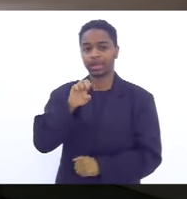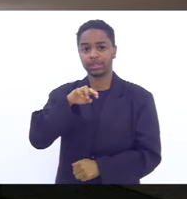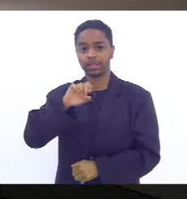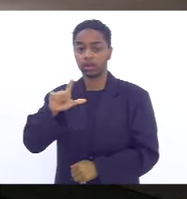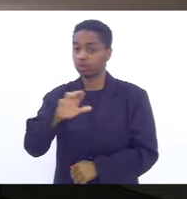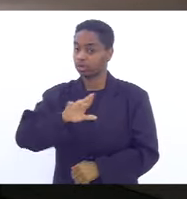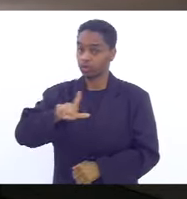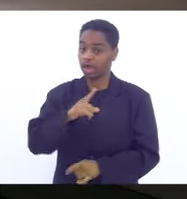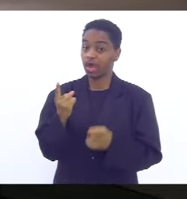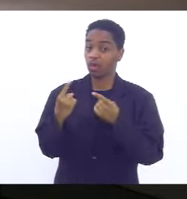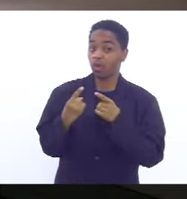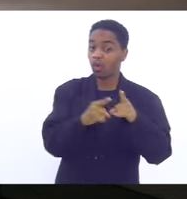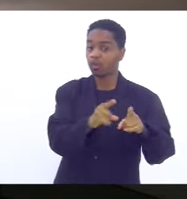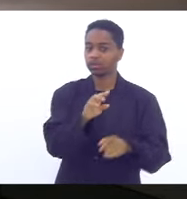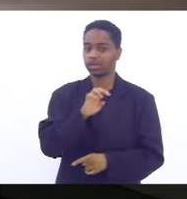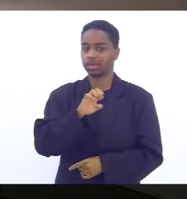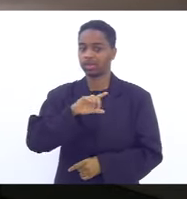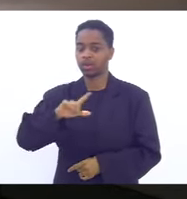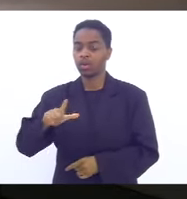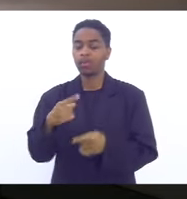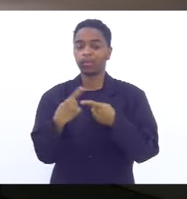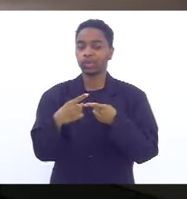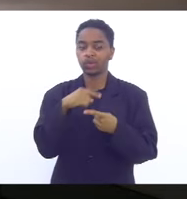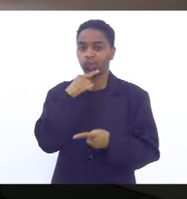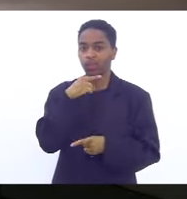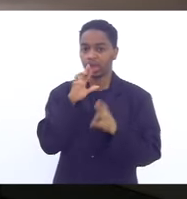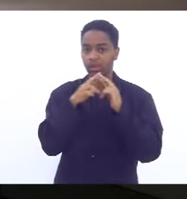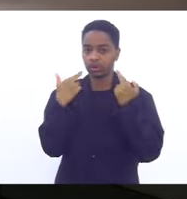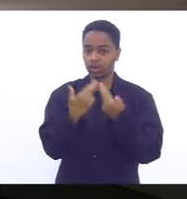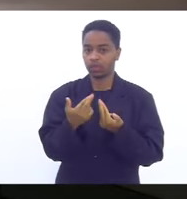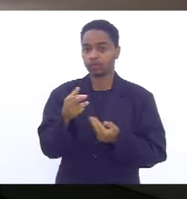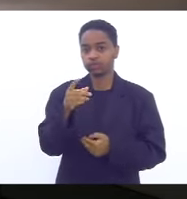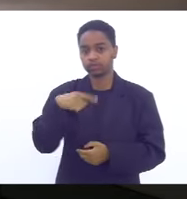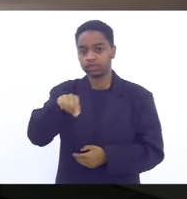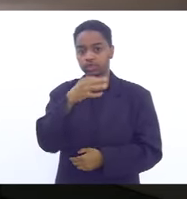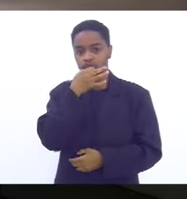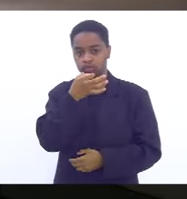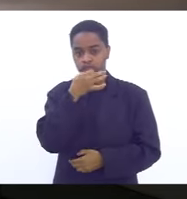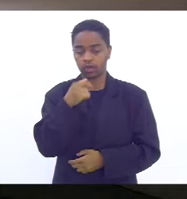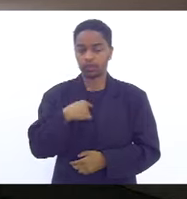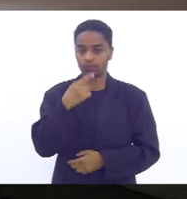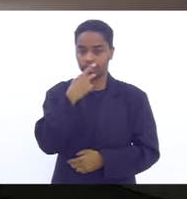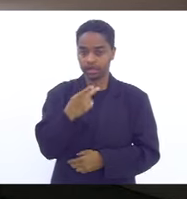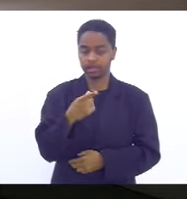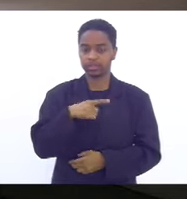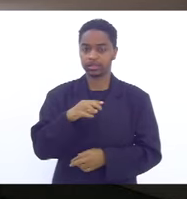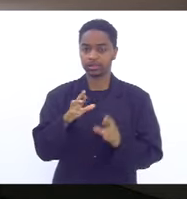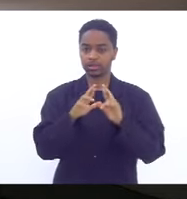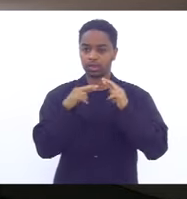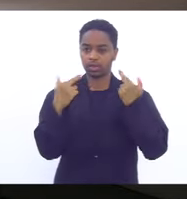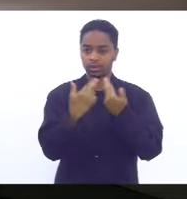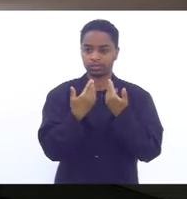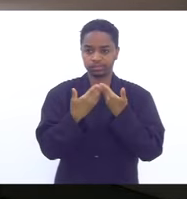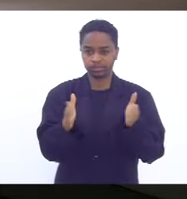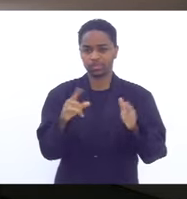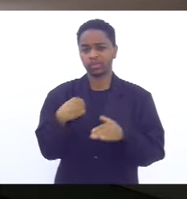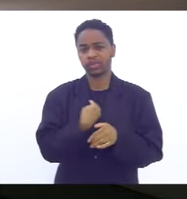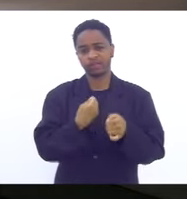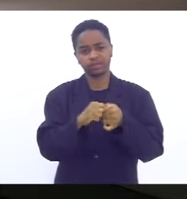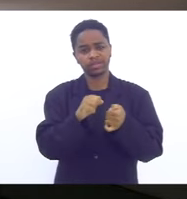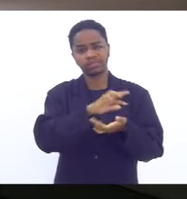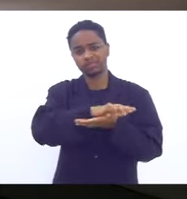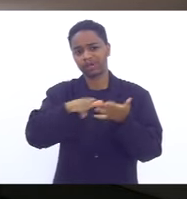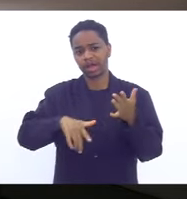contra a Enel, porque a gente não consegue mais reunião. Foi sugerido aqui, eu vou dizer. Audiência com a Enel. Fizemos aos montes nesses 3 anos na cidade de